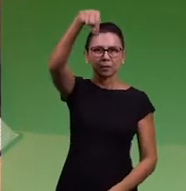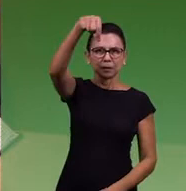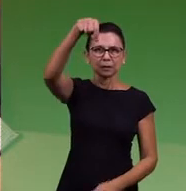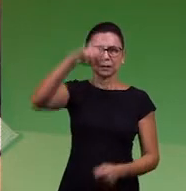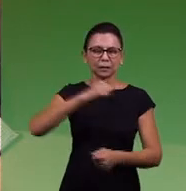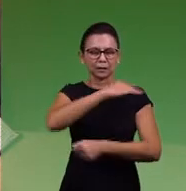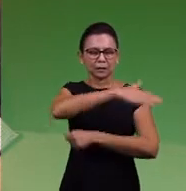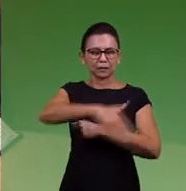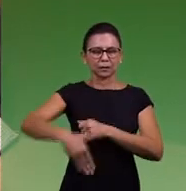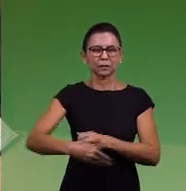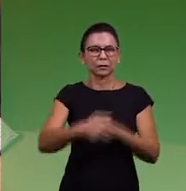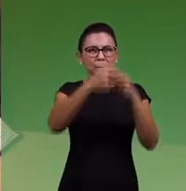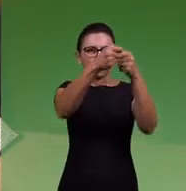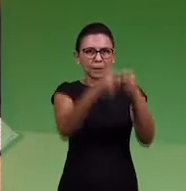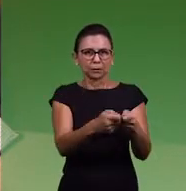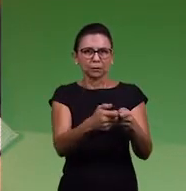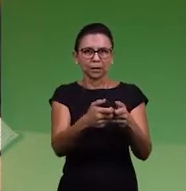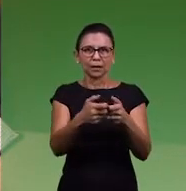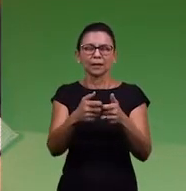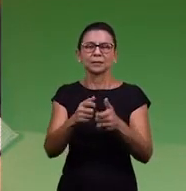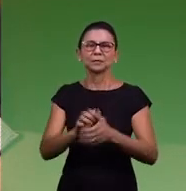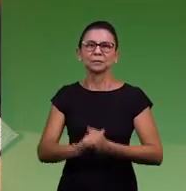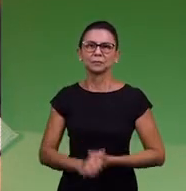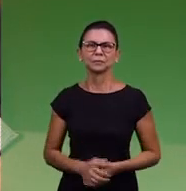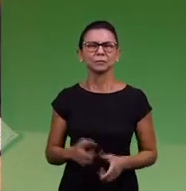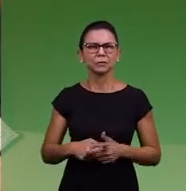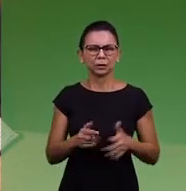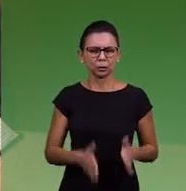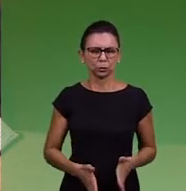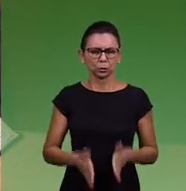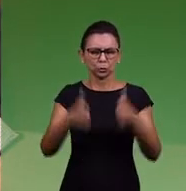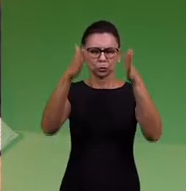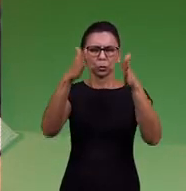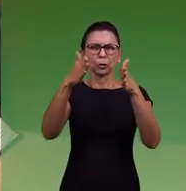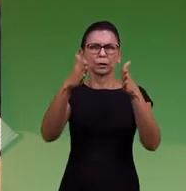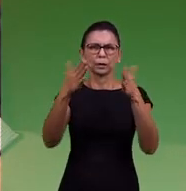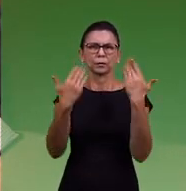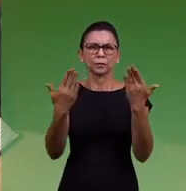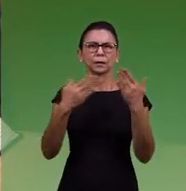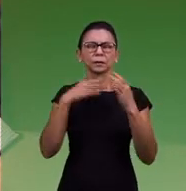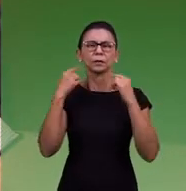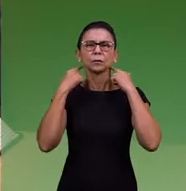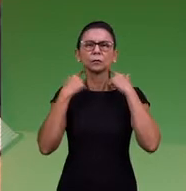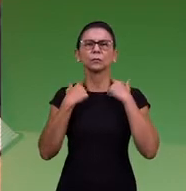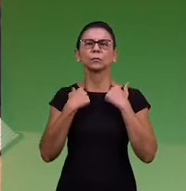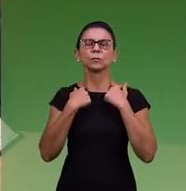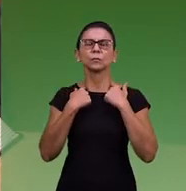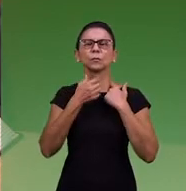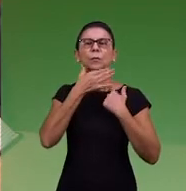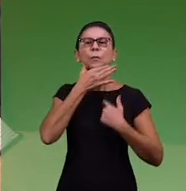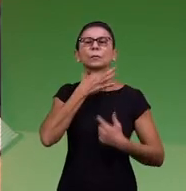de valorosos. Olha que coisa extraordinária. Por que torre de Davi? O teu pescoço. É